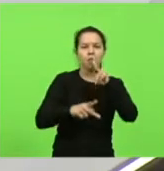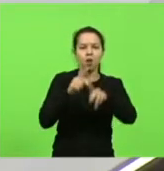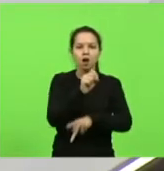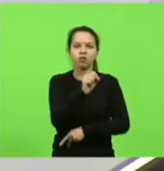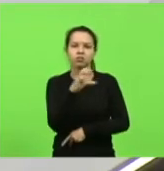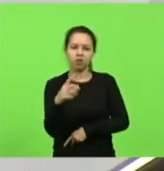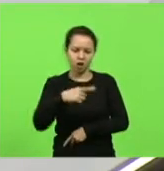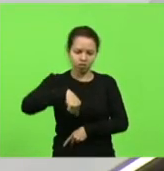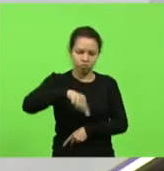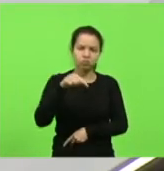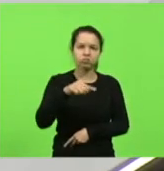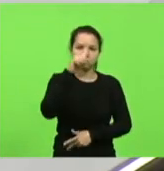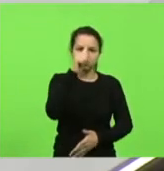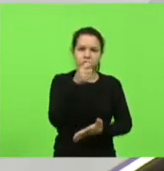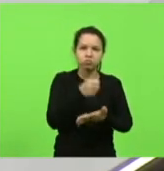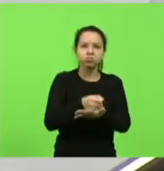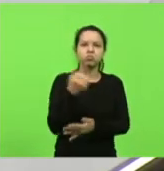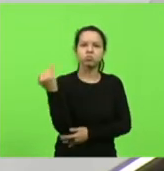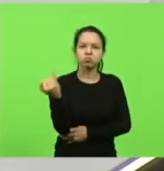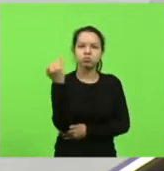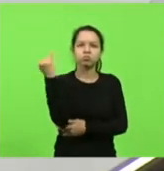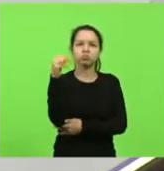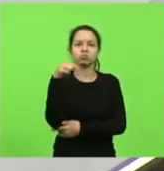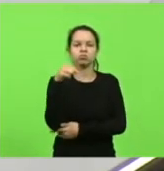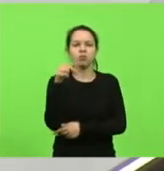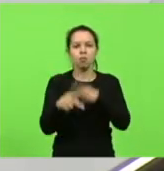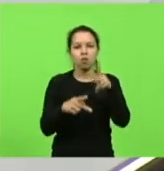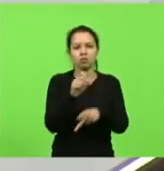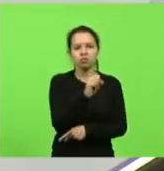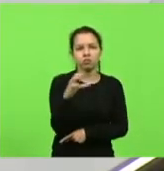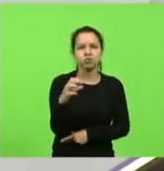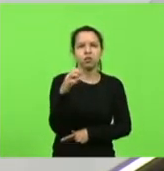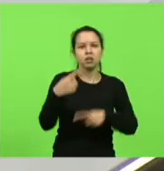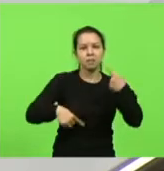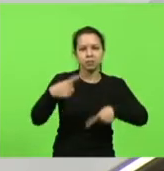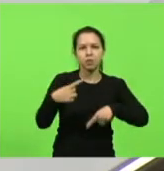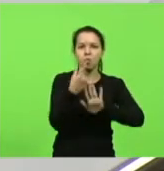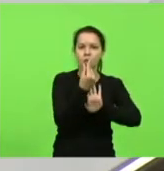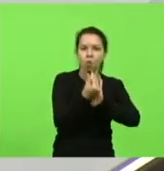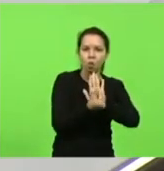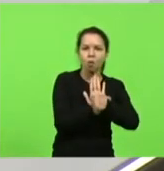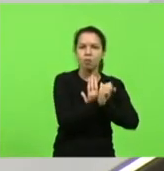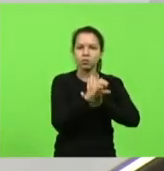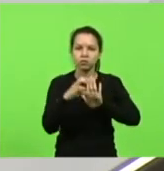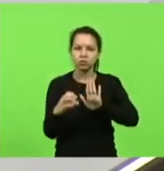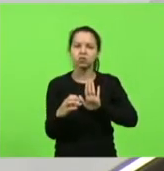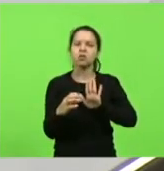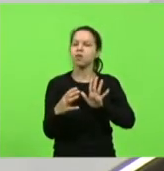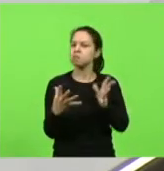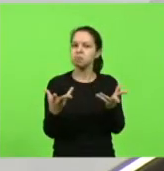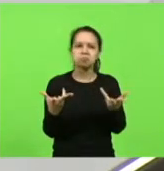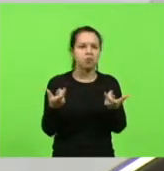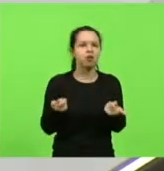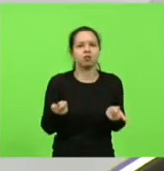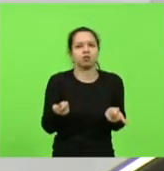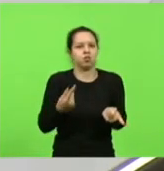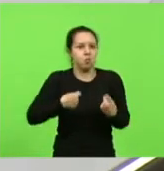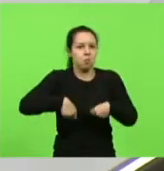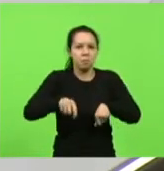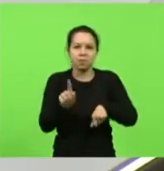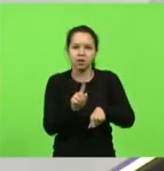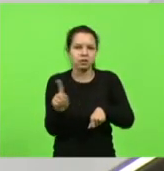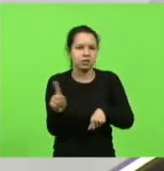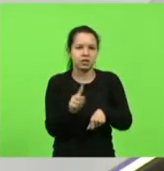que é importante para os catarinenses, aqui nós debatermos o orçamento de Santa Catarina, seria magnífico. Não precisar